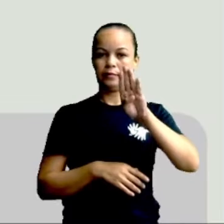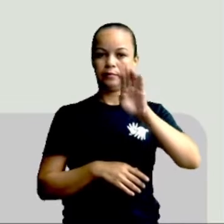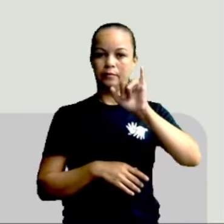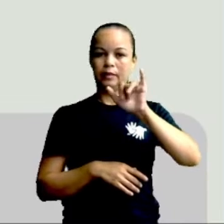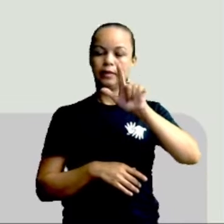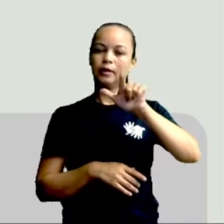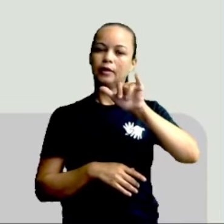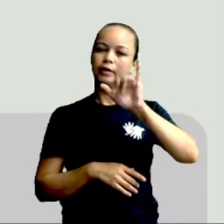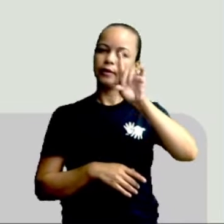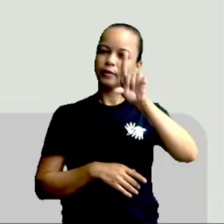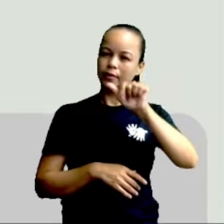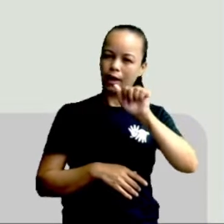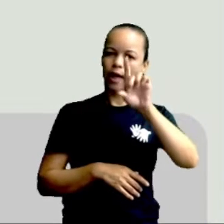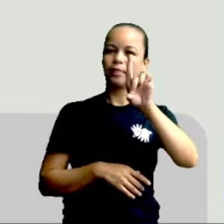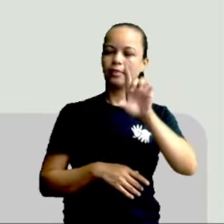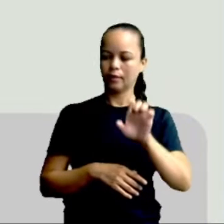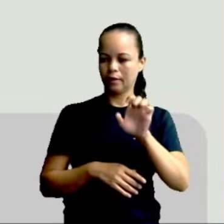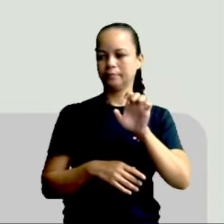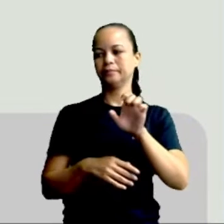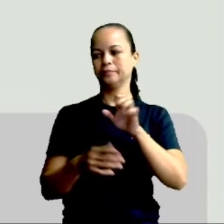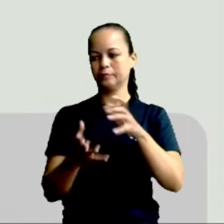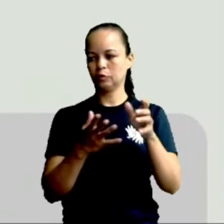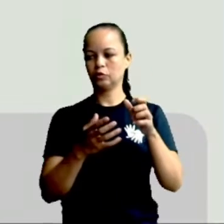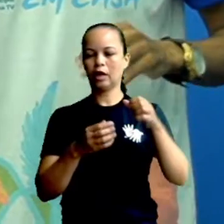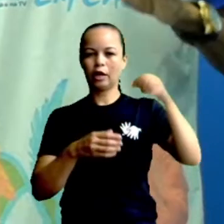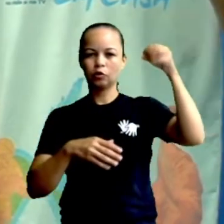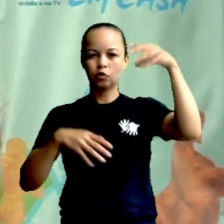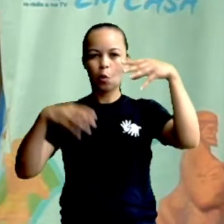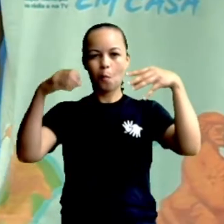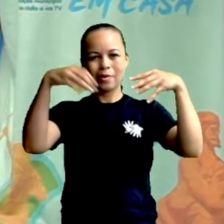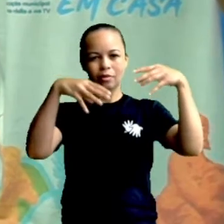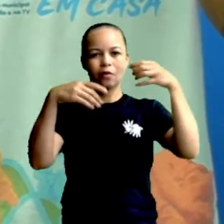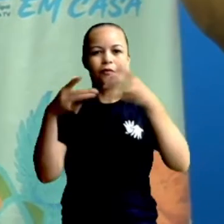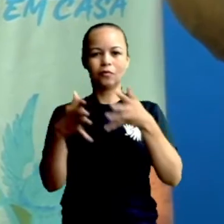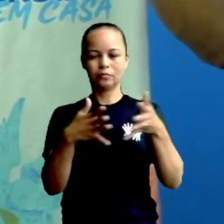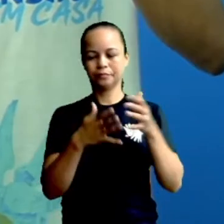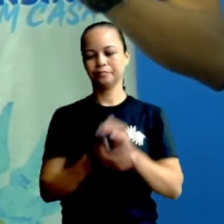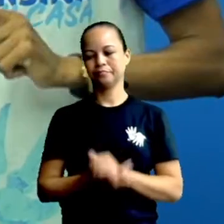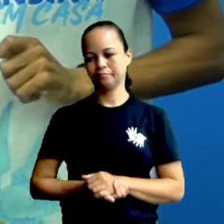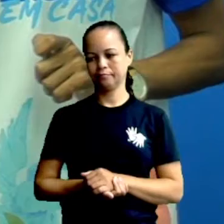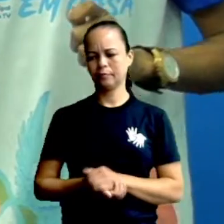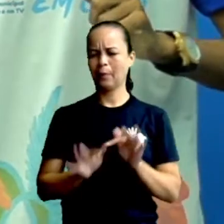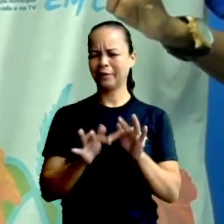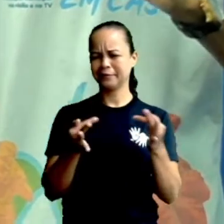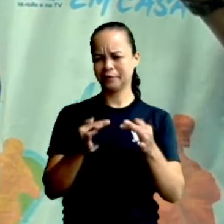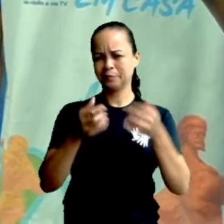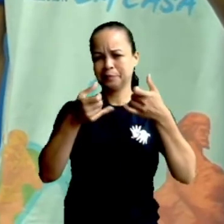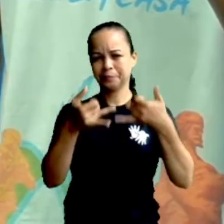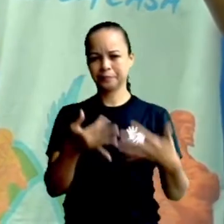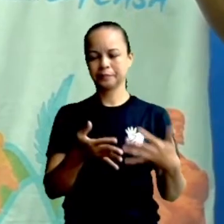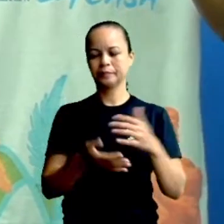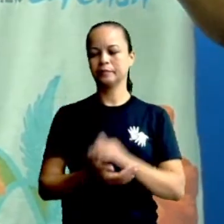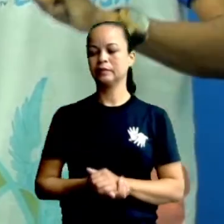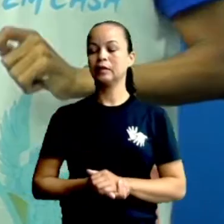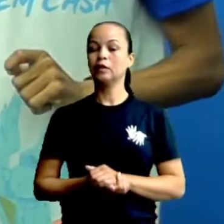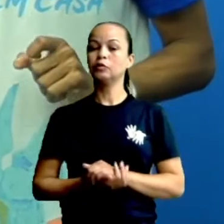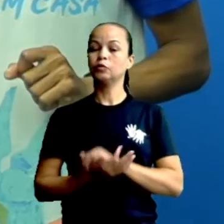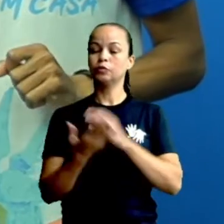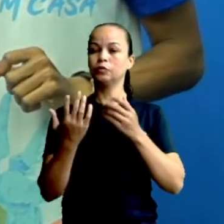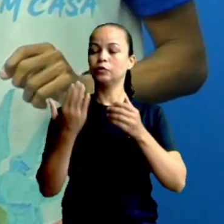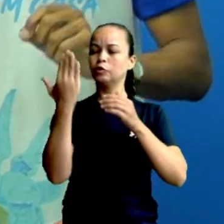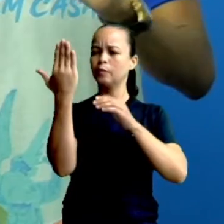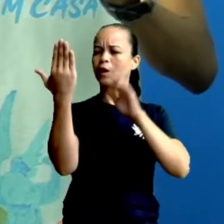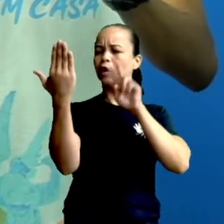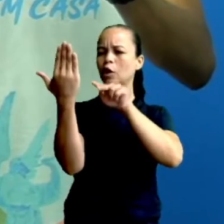de ler mais ou menos, bem simples isso daí, tá? Rapidinho aqui para mim. No espelho plano, deixa eu falar um pouquinho de uma curiosidade